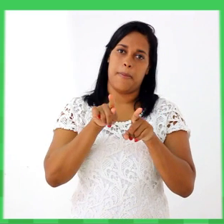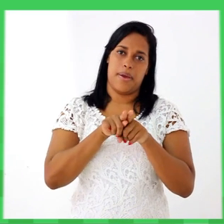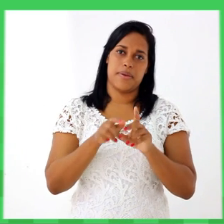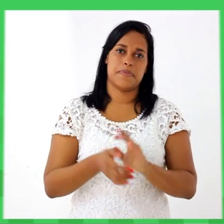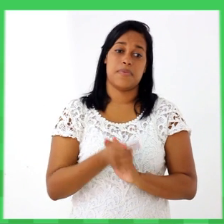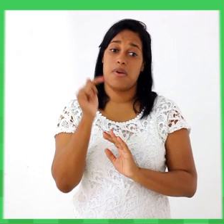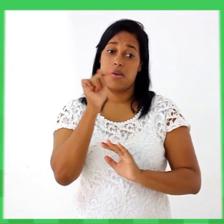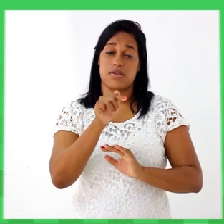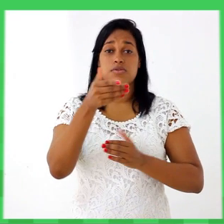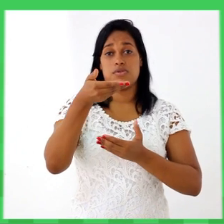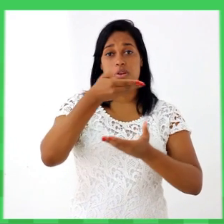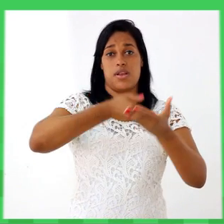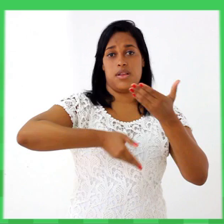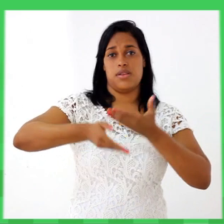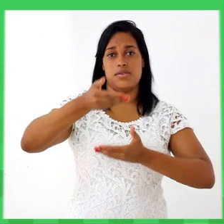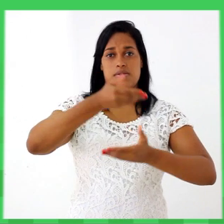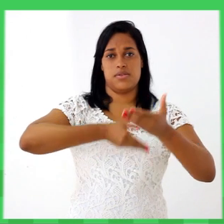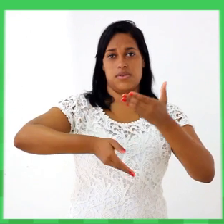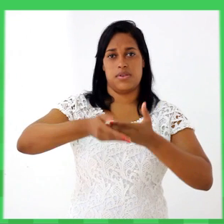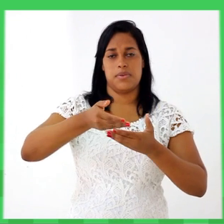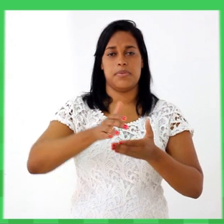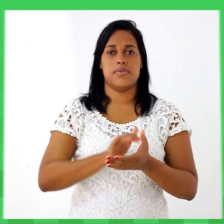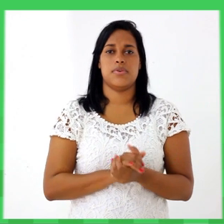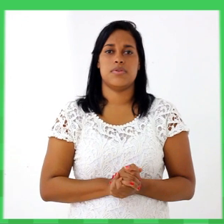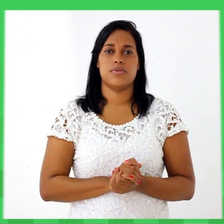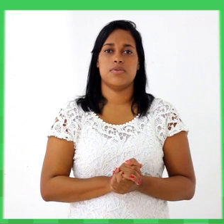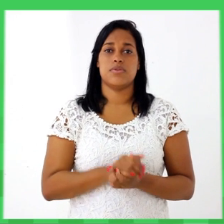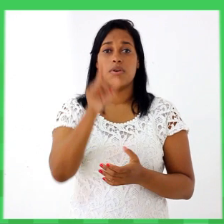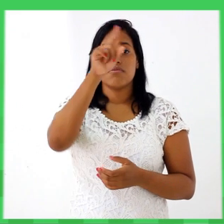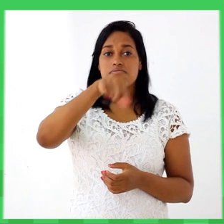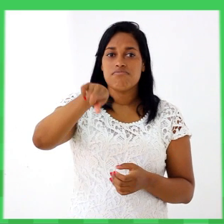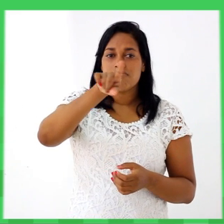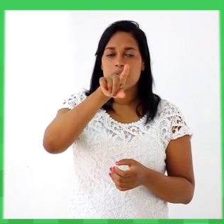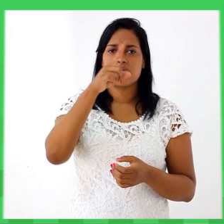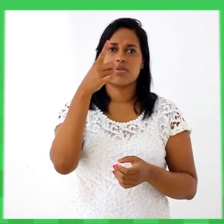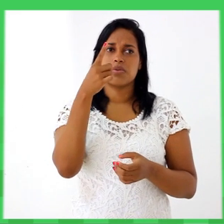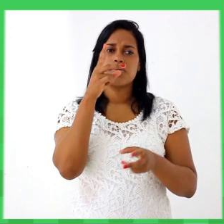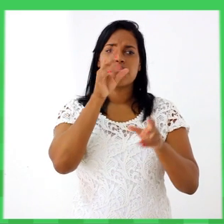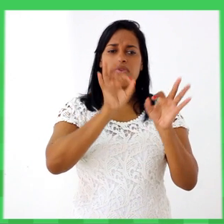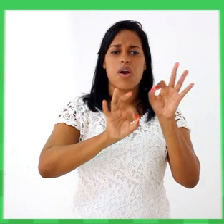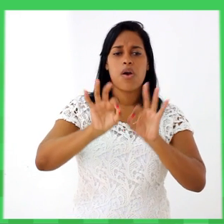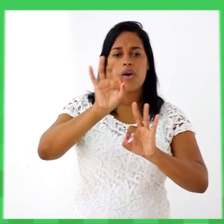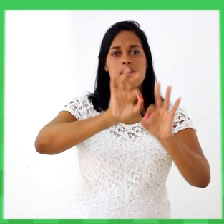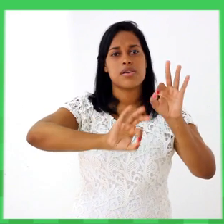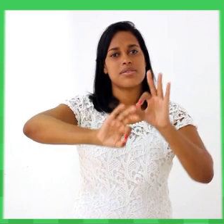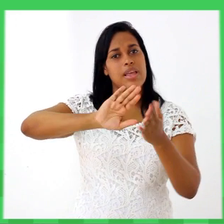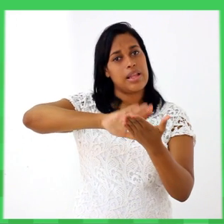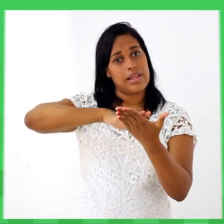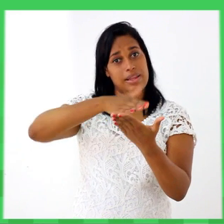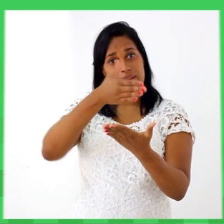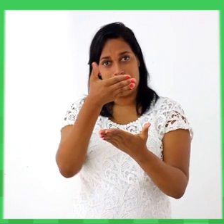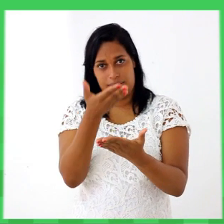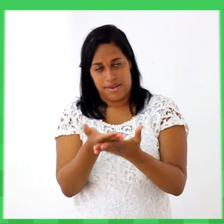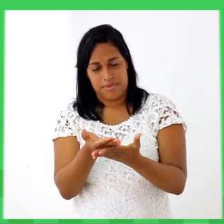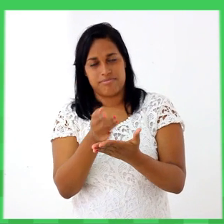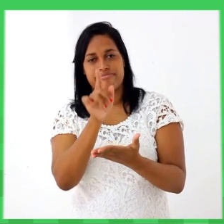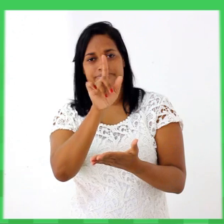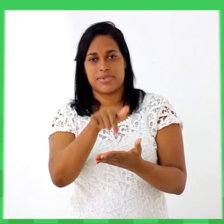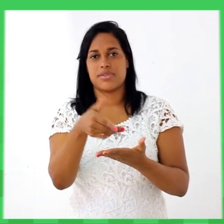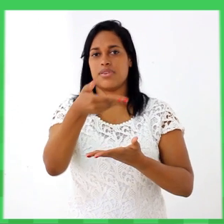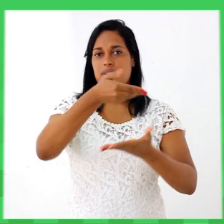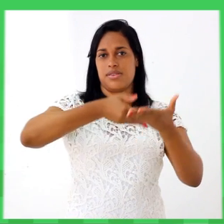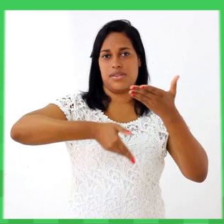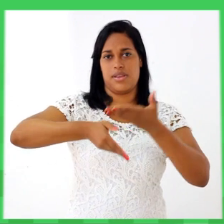Nesses relacionamentos, você, quando vai modelar um diagrama de entidade de relacionamento,